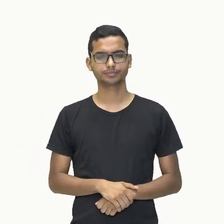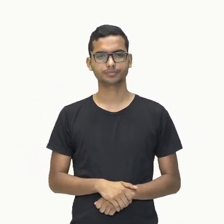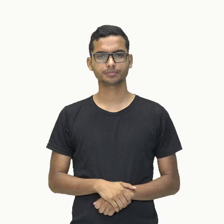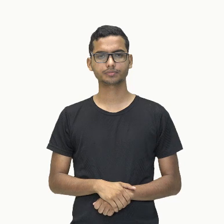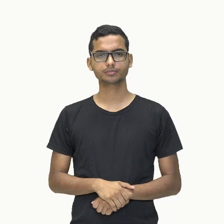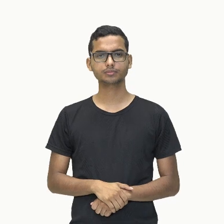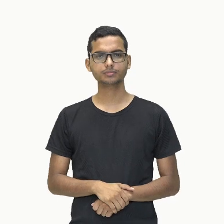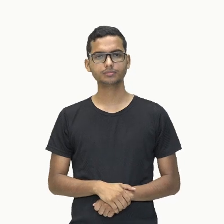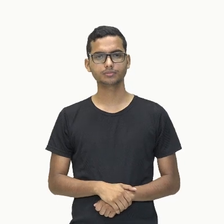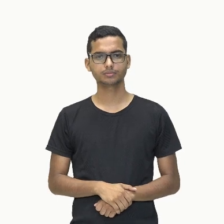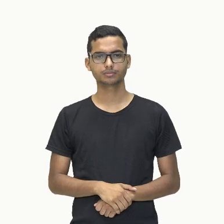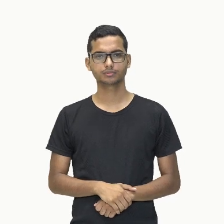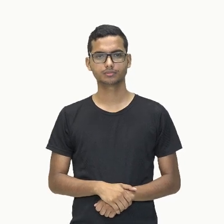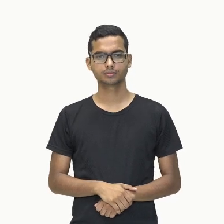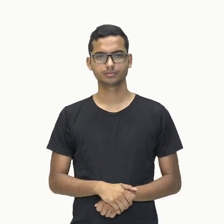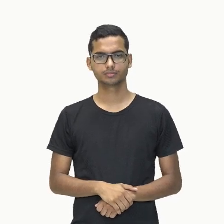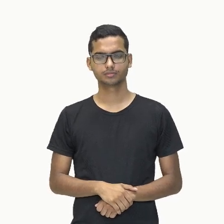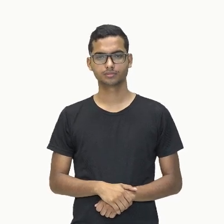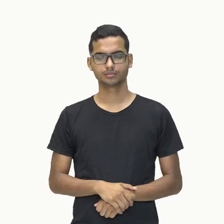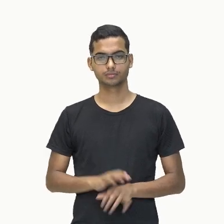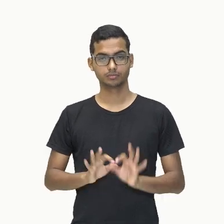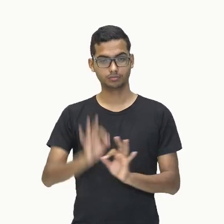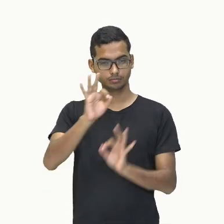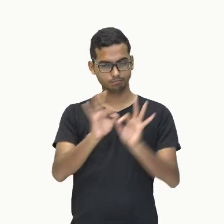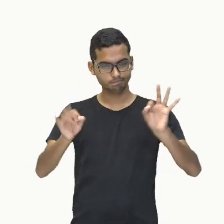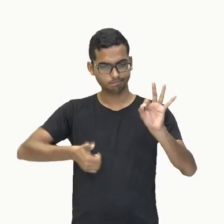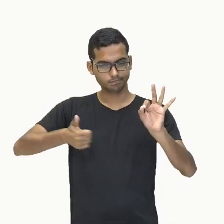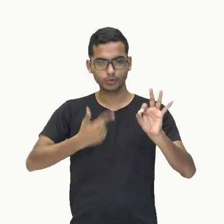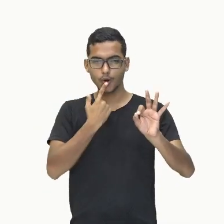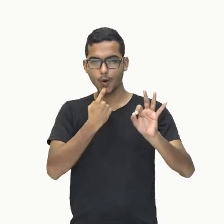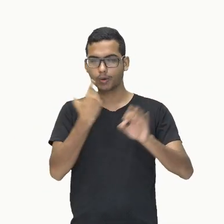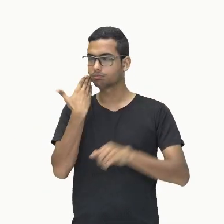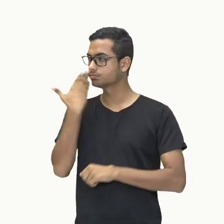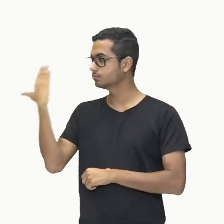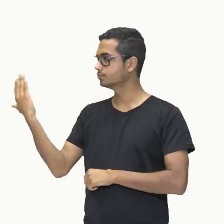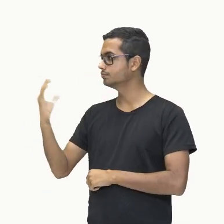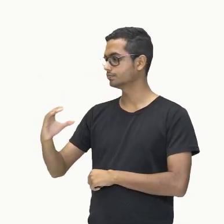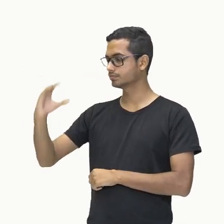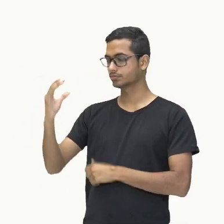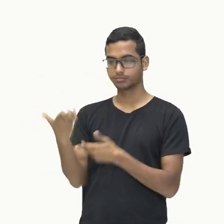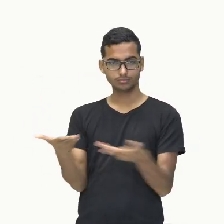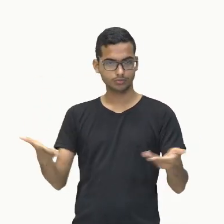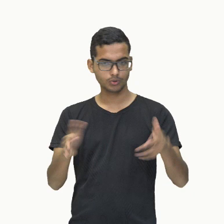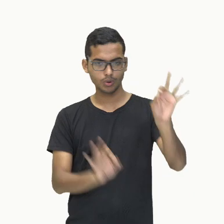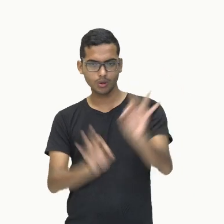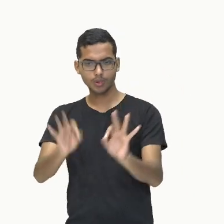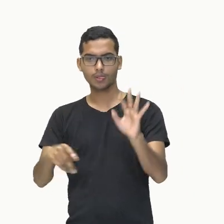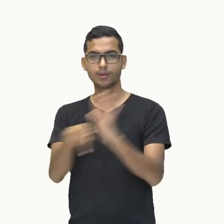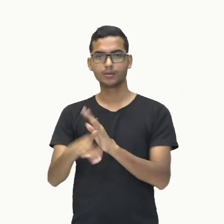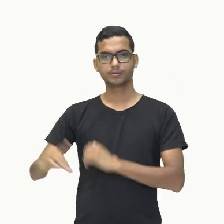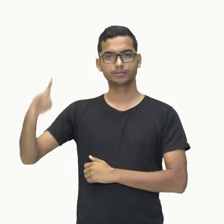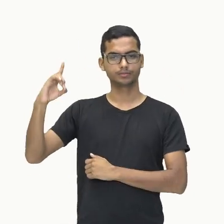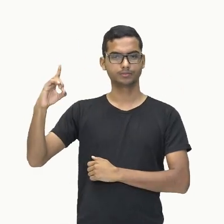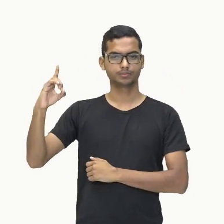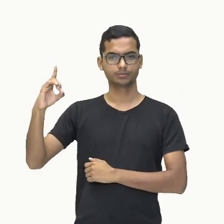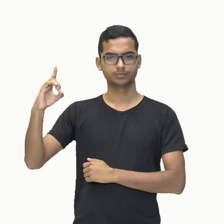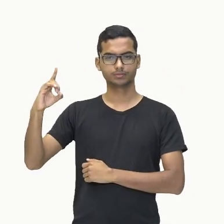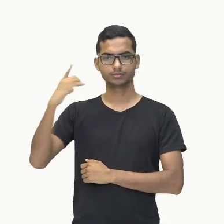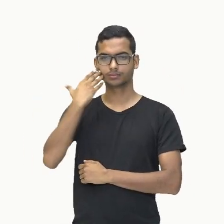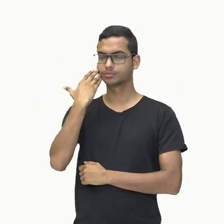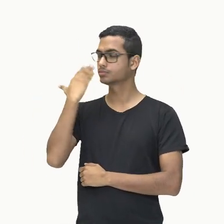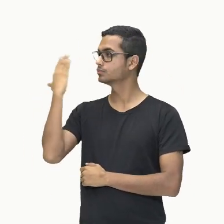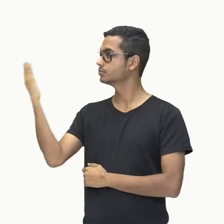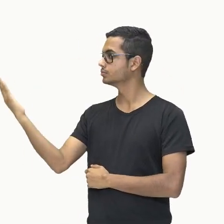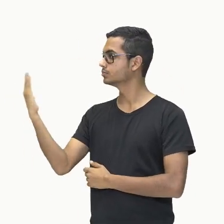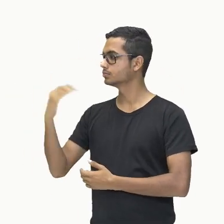A, aliás, da letra C. Esse aqui seria o gráfico da letra C. Esse aqui seria o gráfico da letra D.